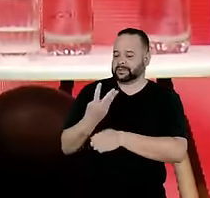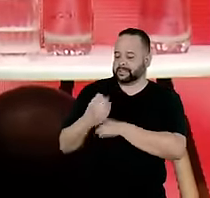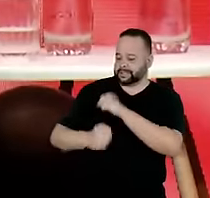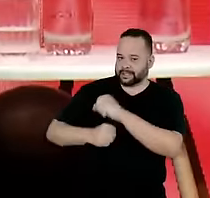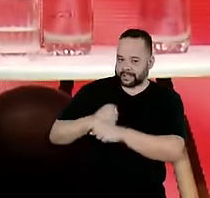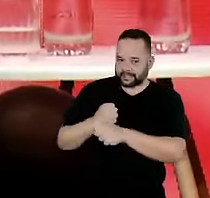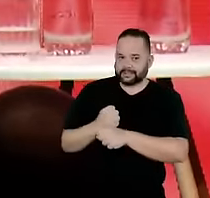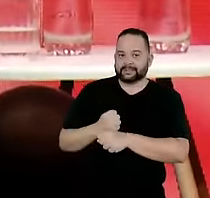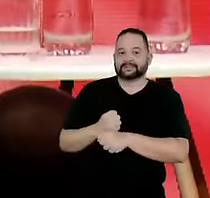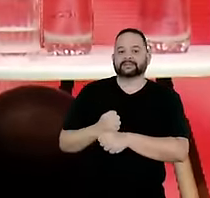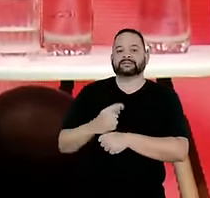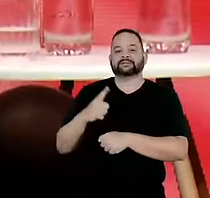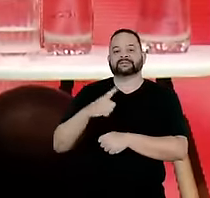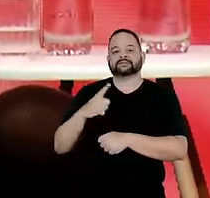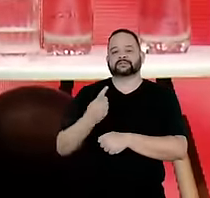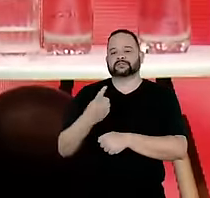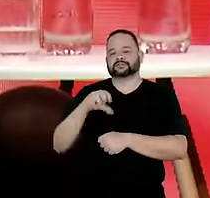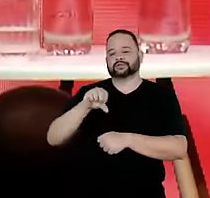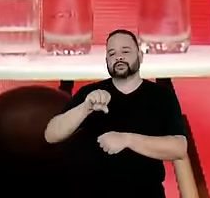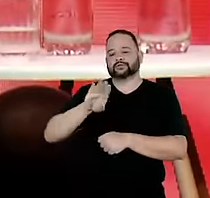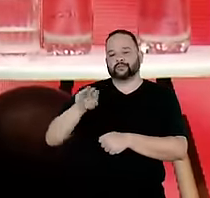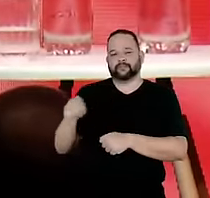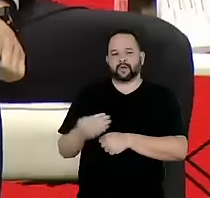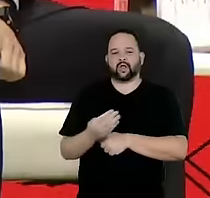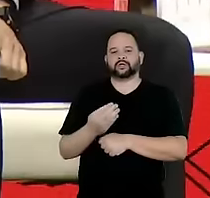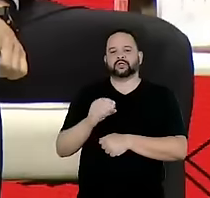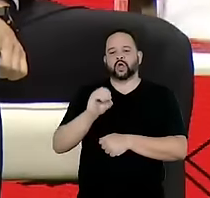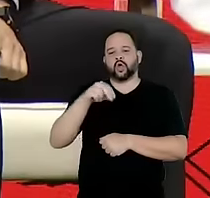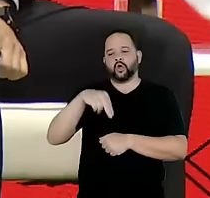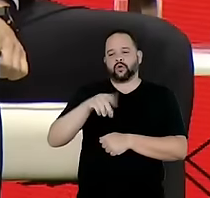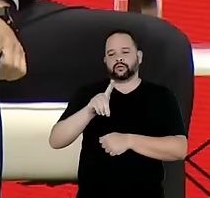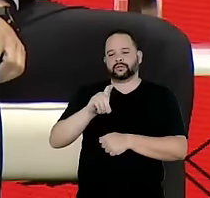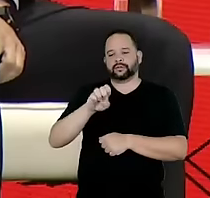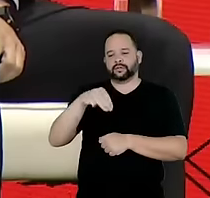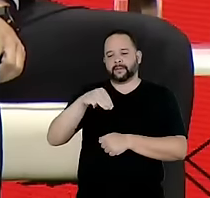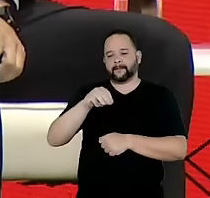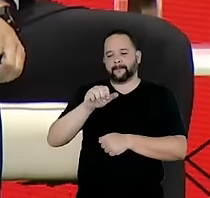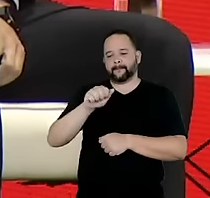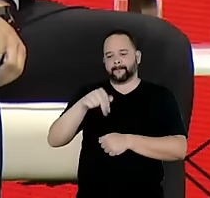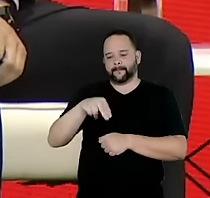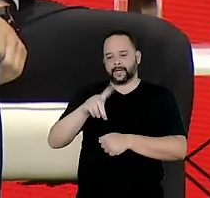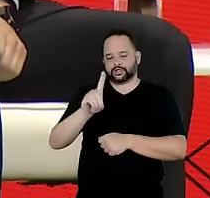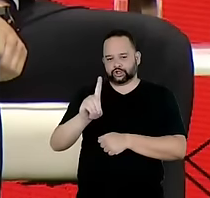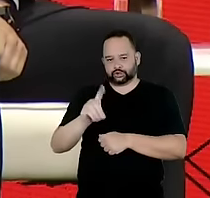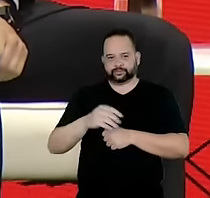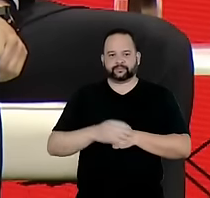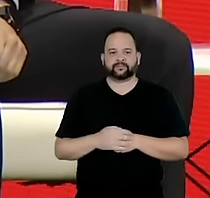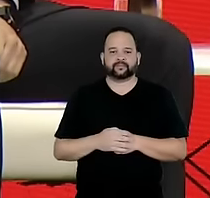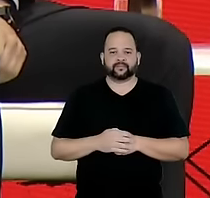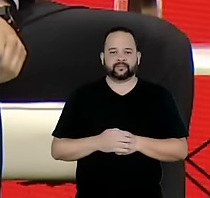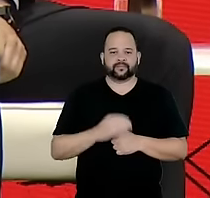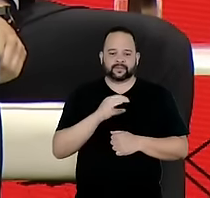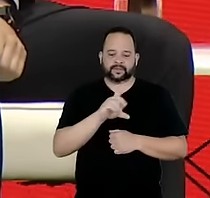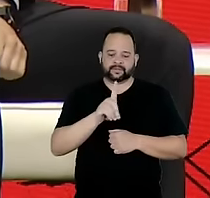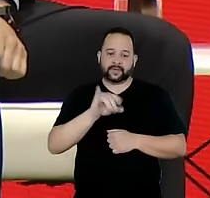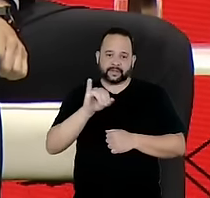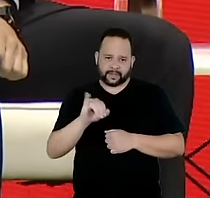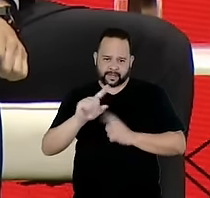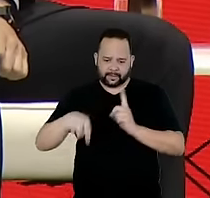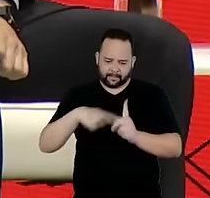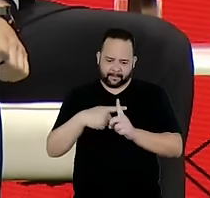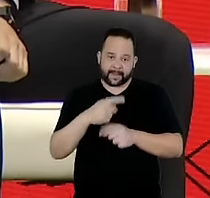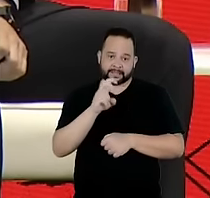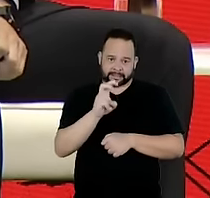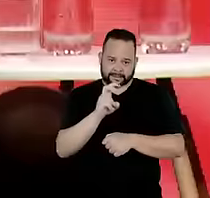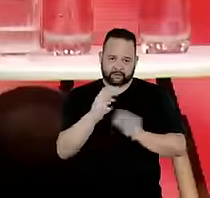under Management resultado sin inception né em torno de CDI + 5 que é a nossa proposta tá líquido pro